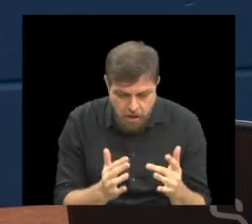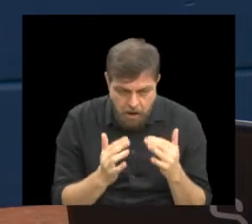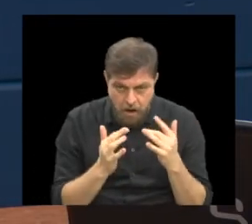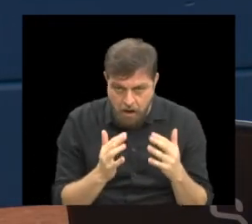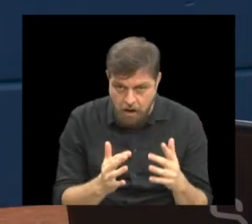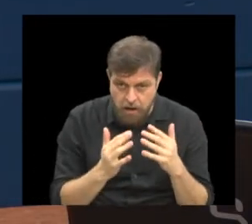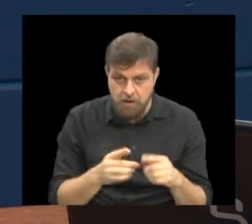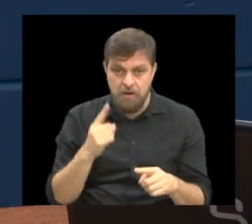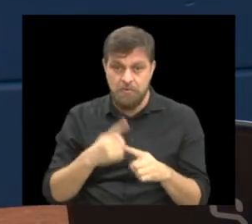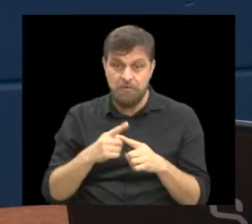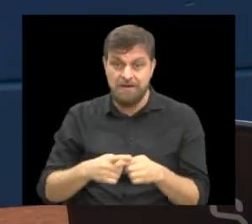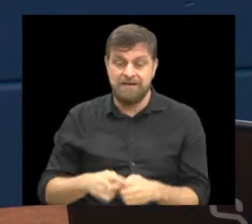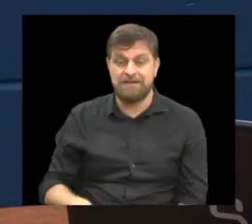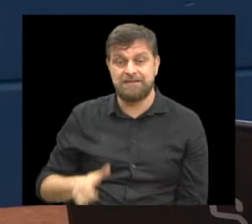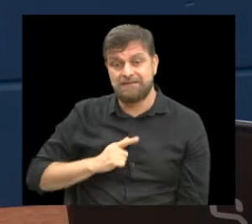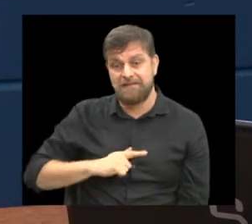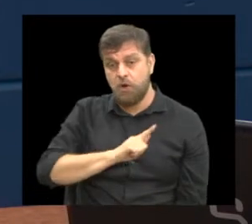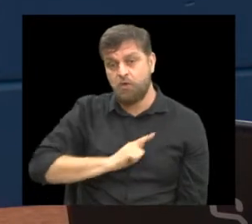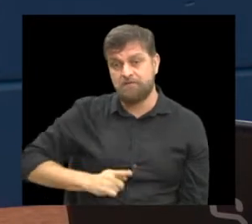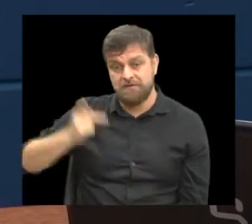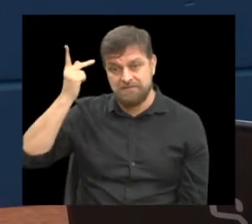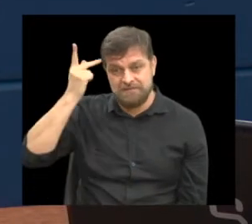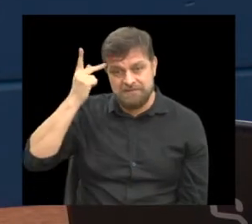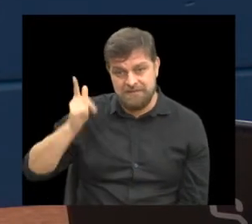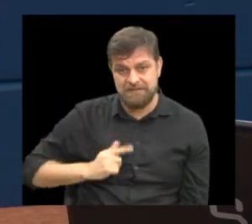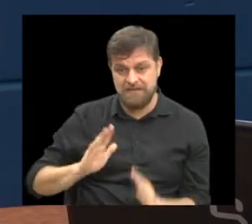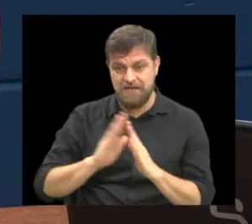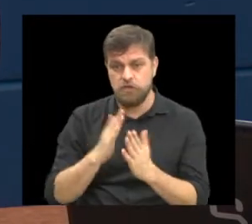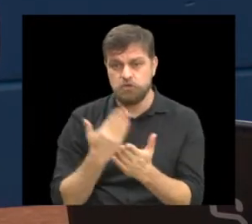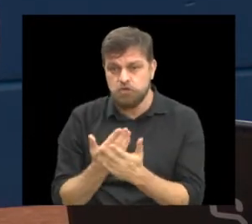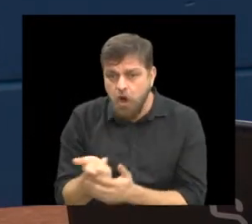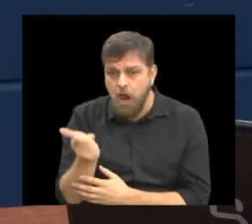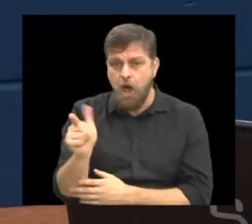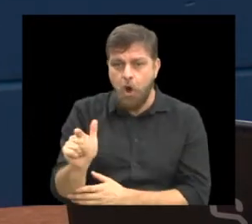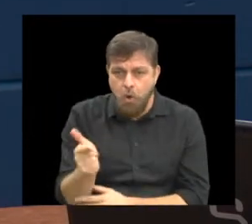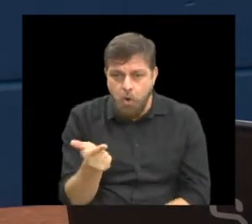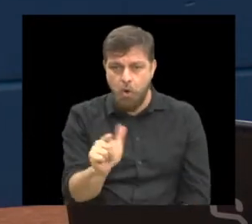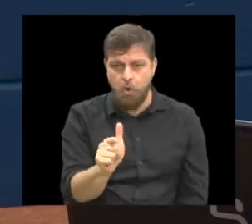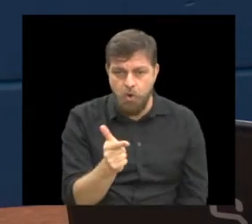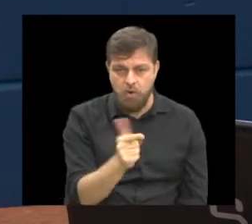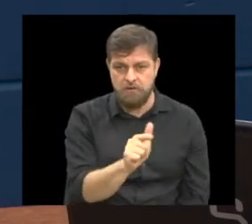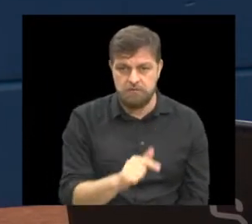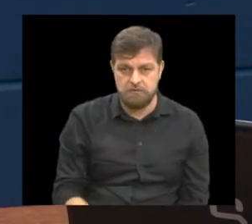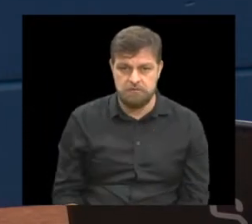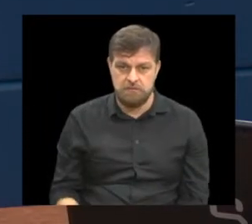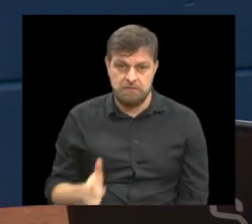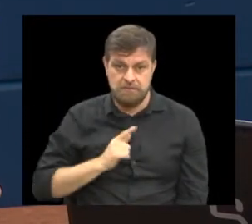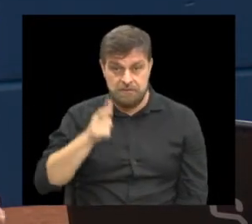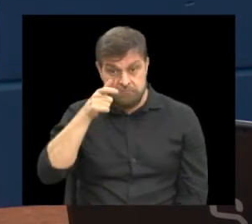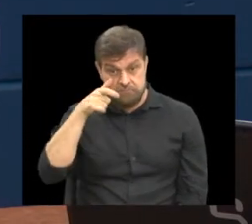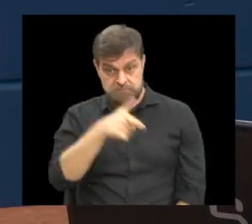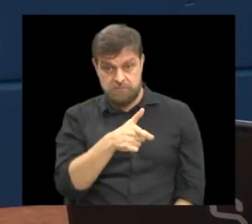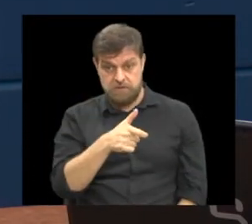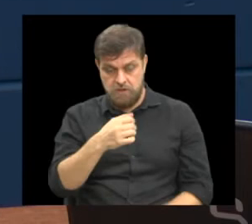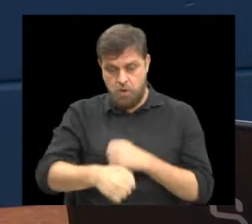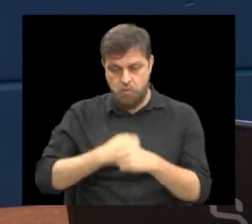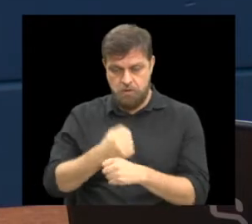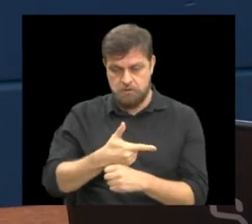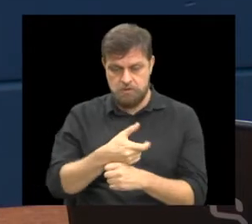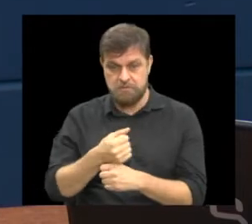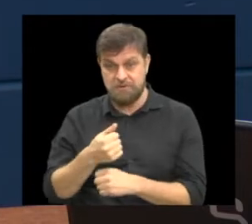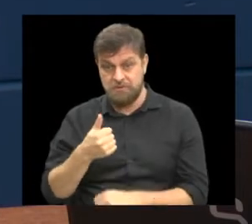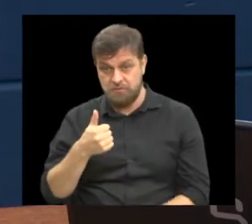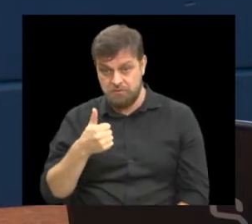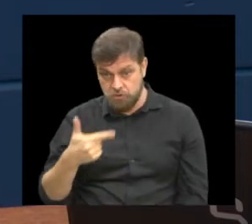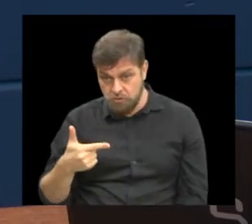por essa demanda do Estado, que hoje já estão vindo outras escolas para Campinas, óbvio, passou a interessar. Então, de 2012 até